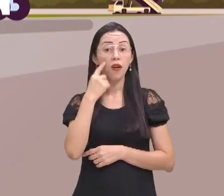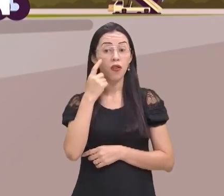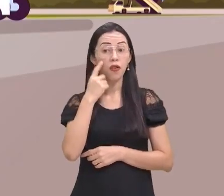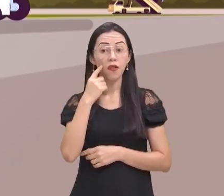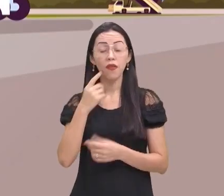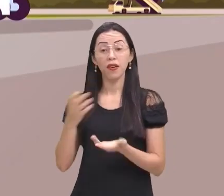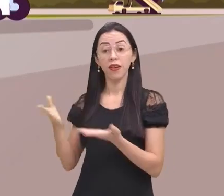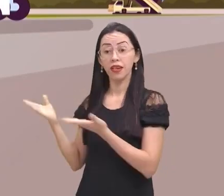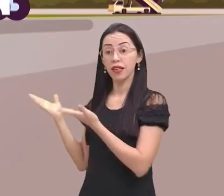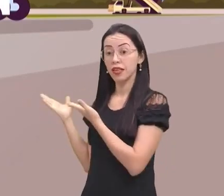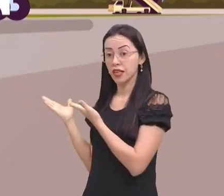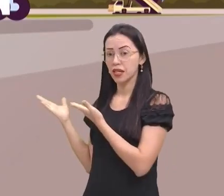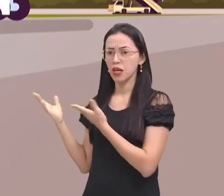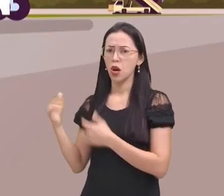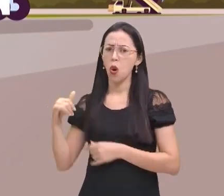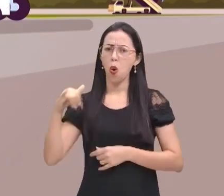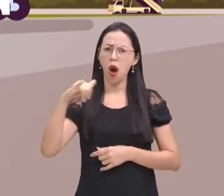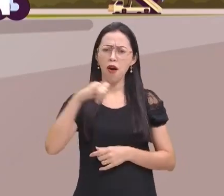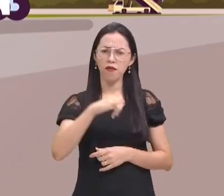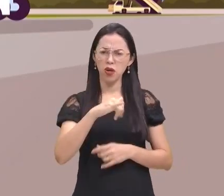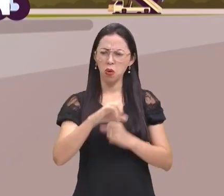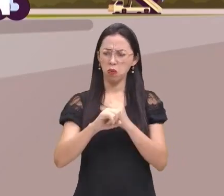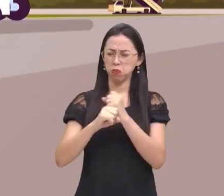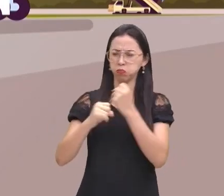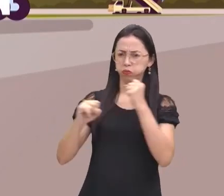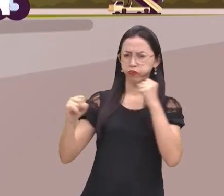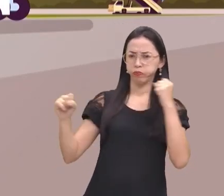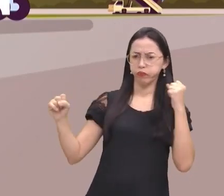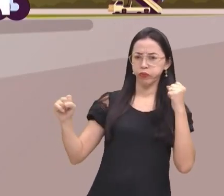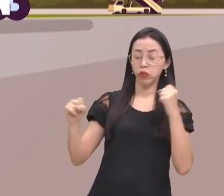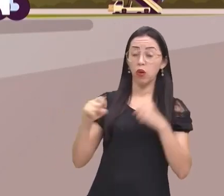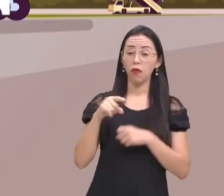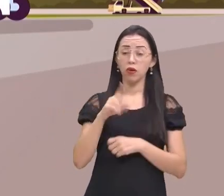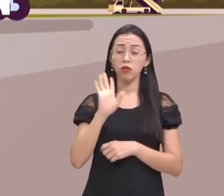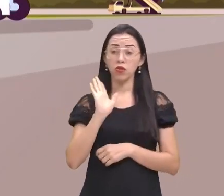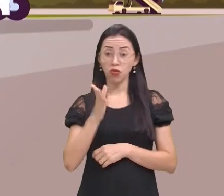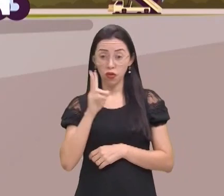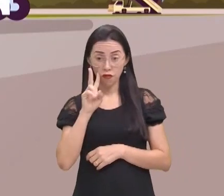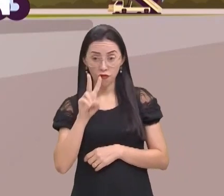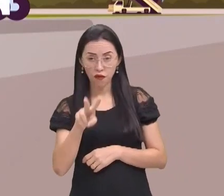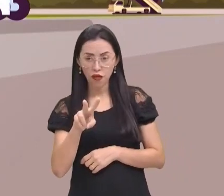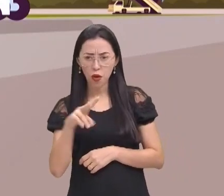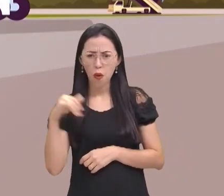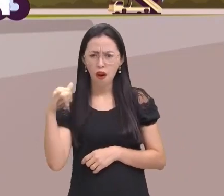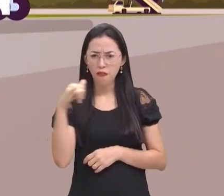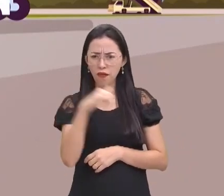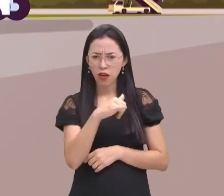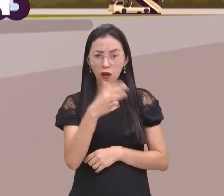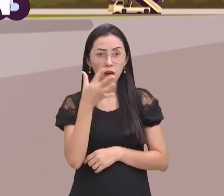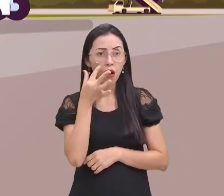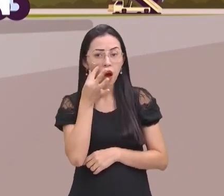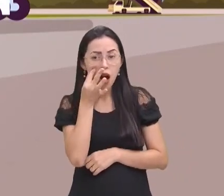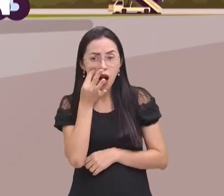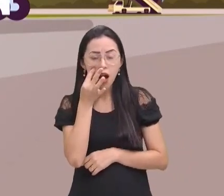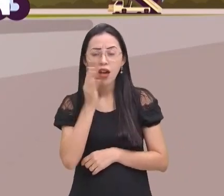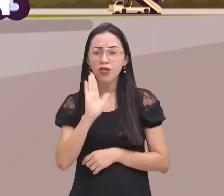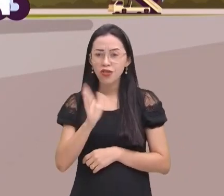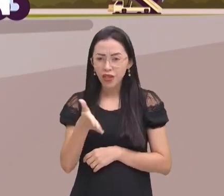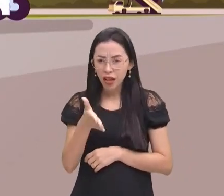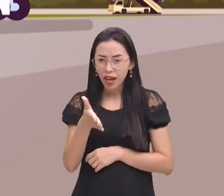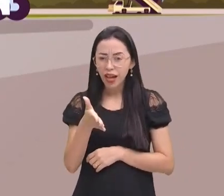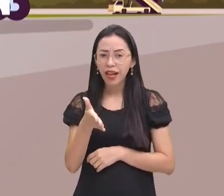muito grande. Você já viu algum avião pessoalmente? Eu já, ele é muito grande e nós parecemos